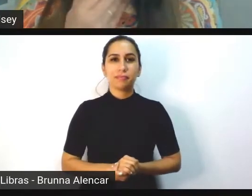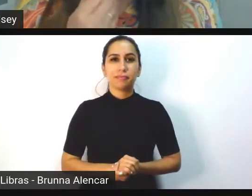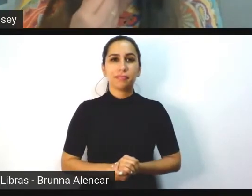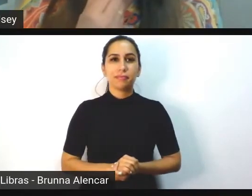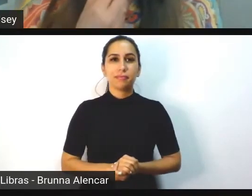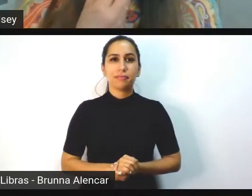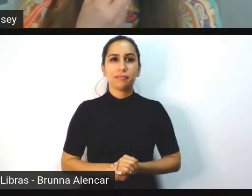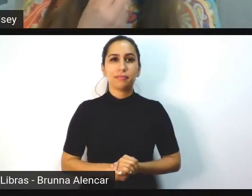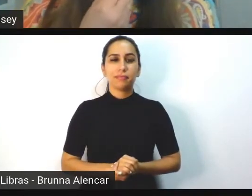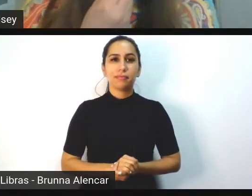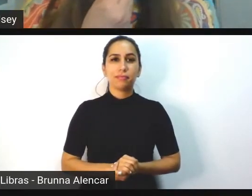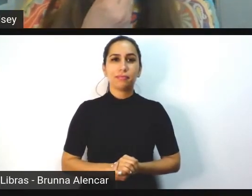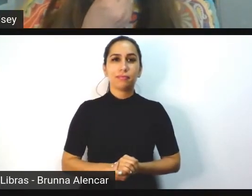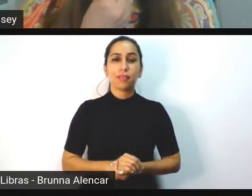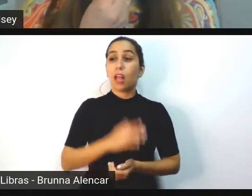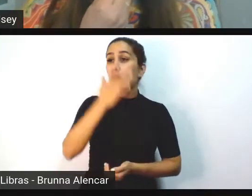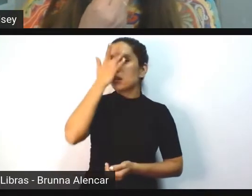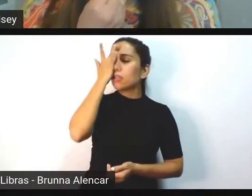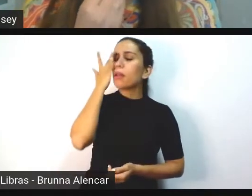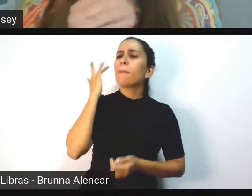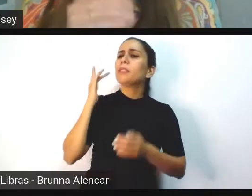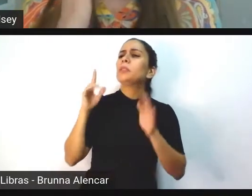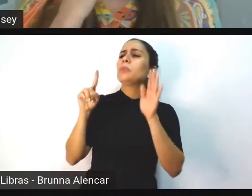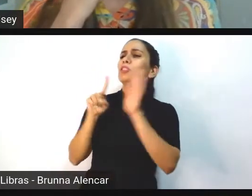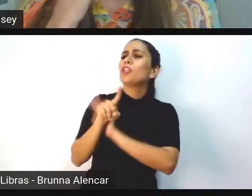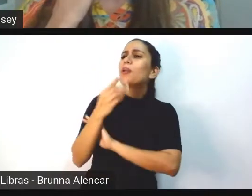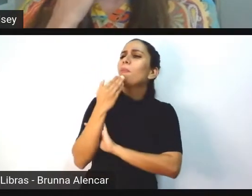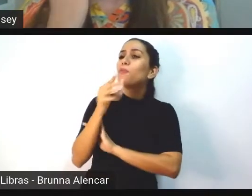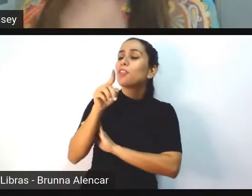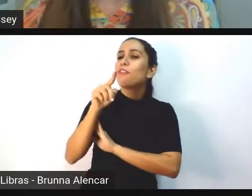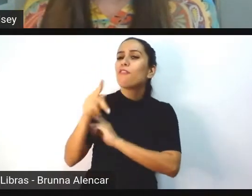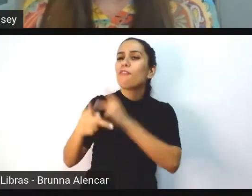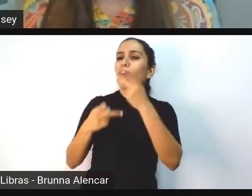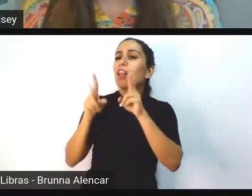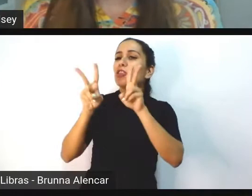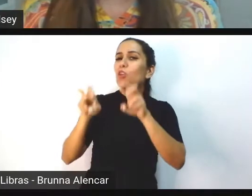Estão pedindo para você falar um pouquinho sobre ginástica laboral.